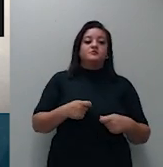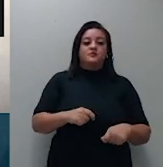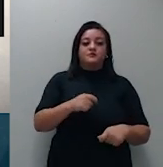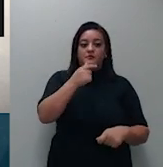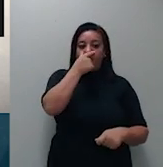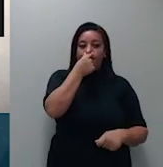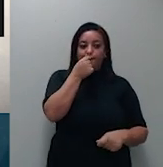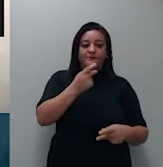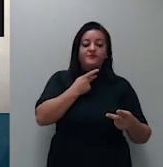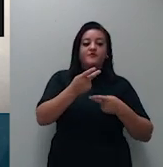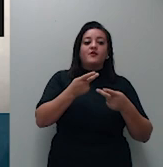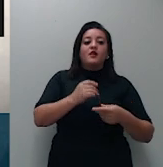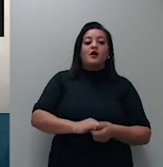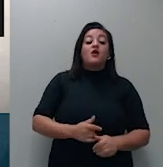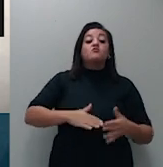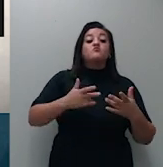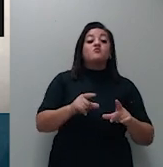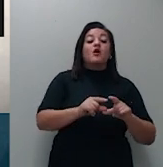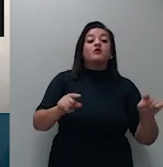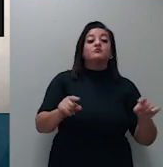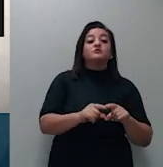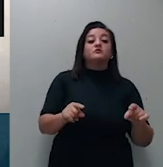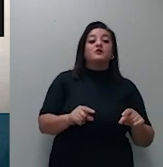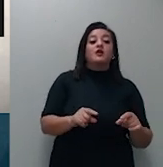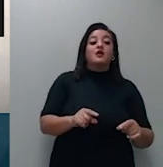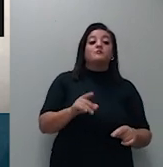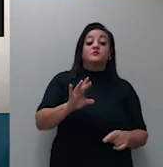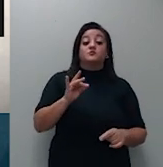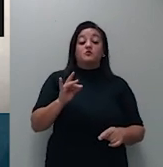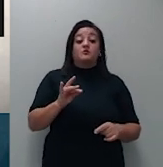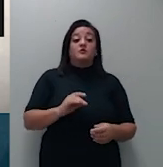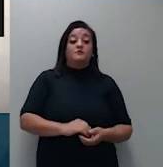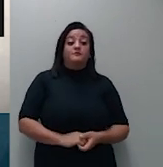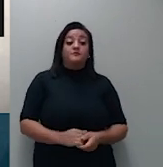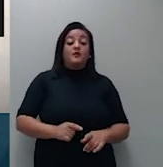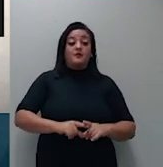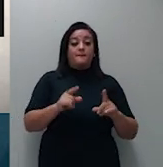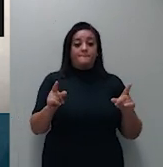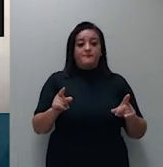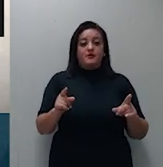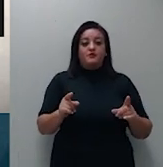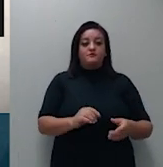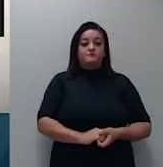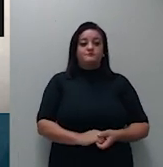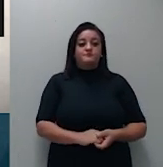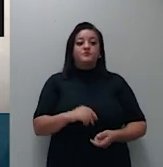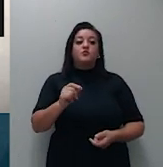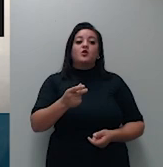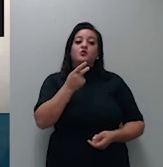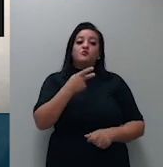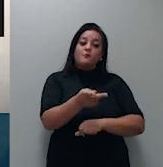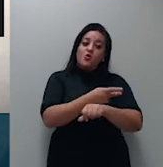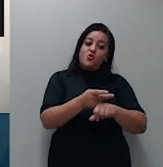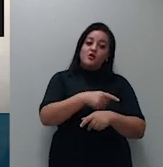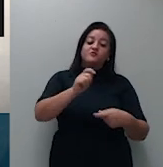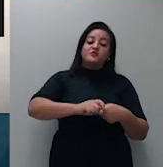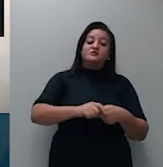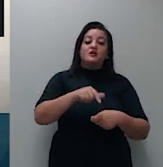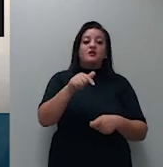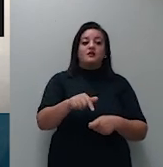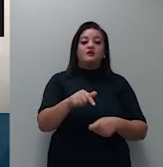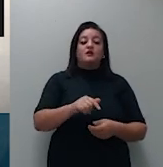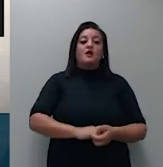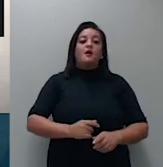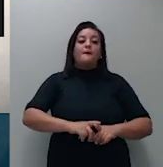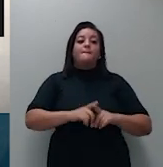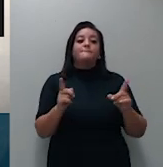deveríamos dizer que temos é essa opção mas e é o que eu tô procurando fazer